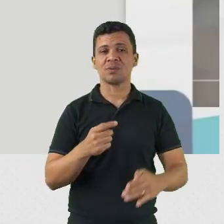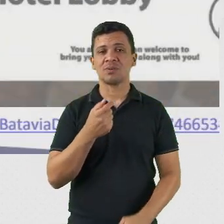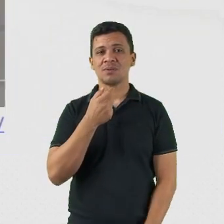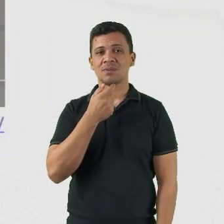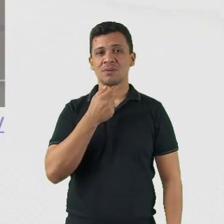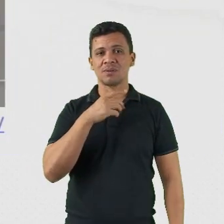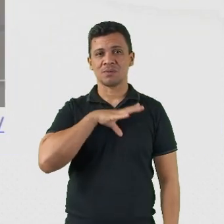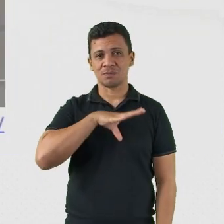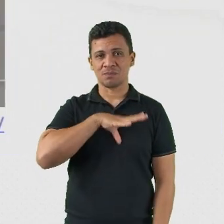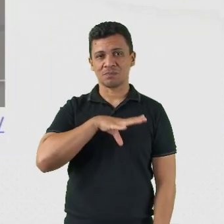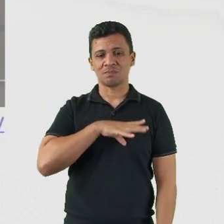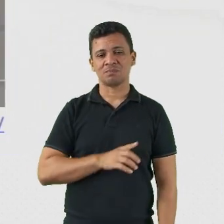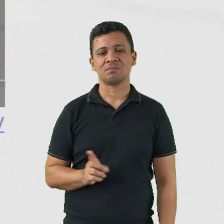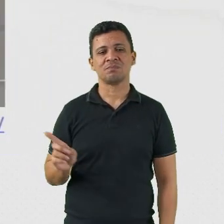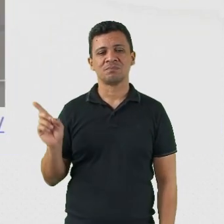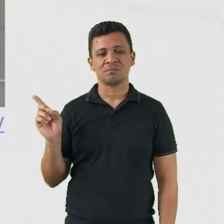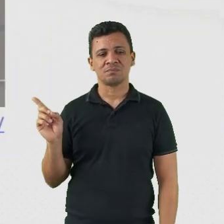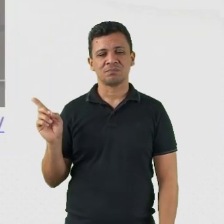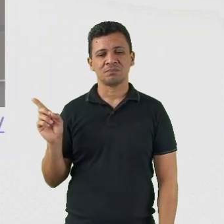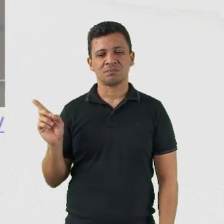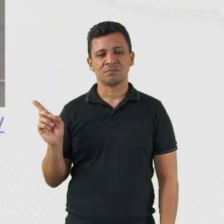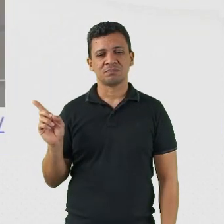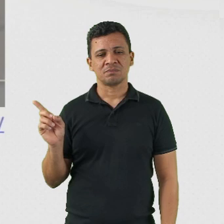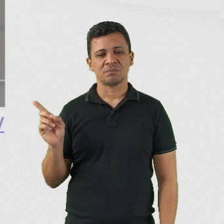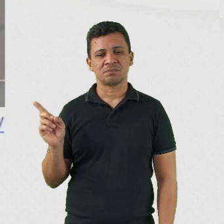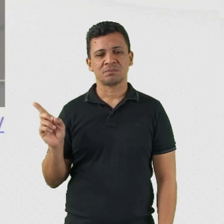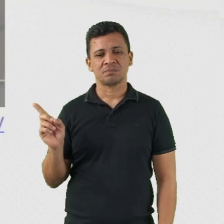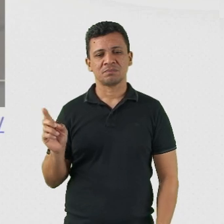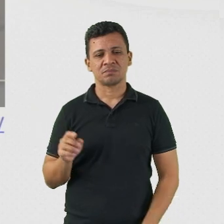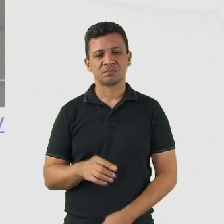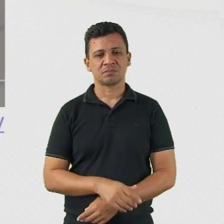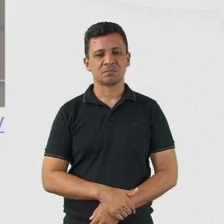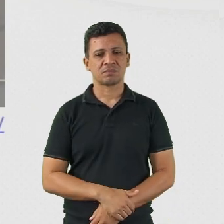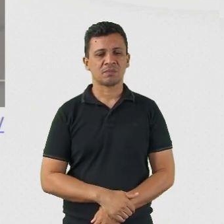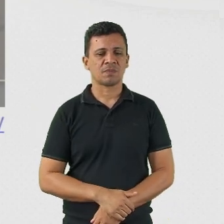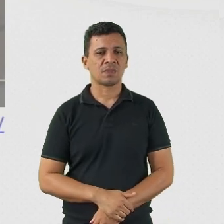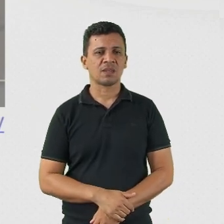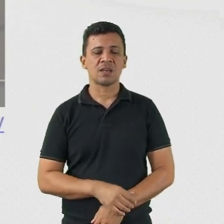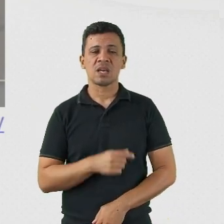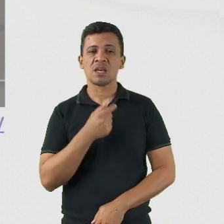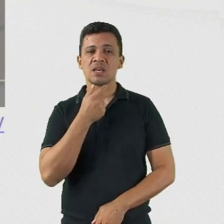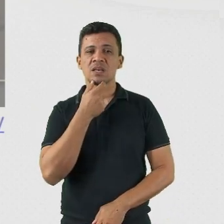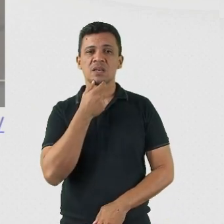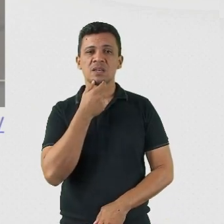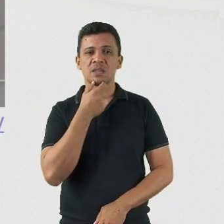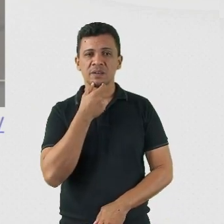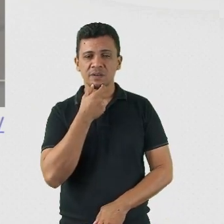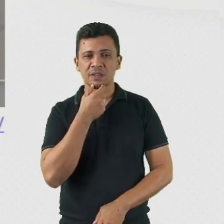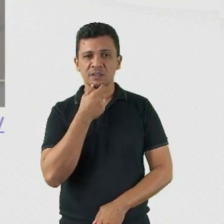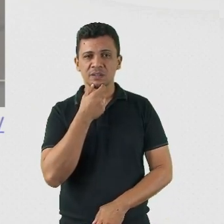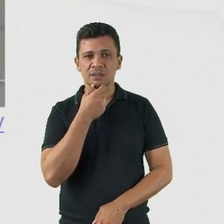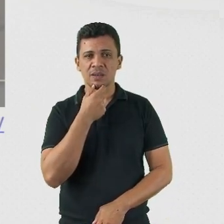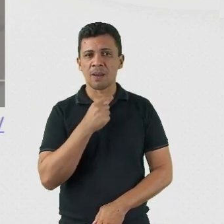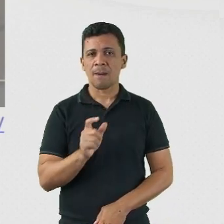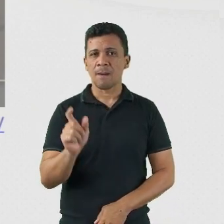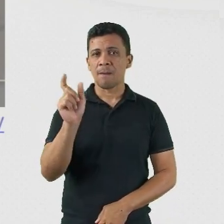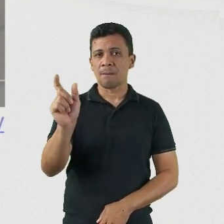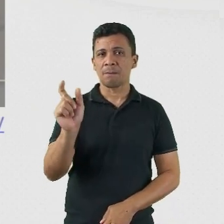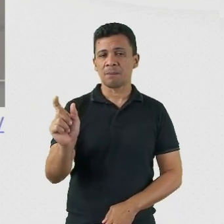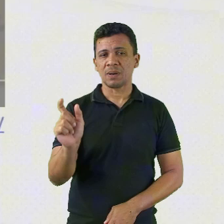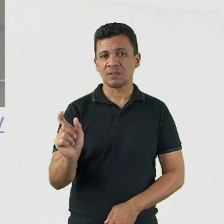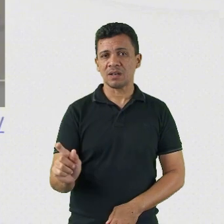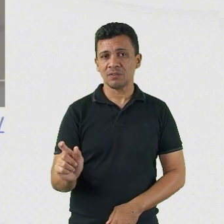língua portuguesa. Professora, por que você não falou o T? Em inglês, existem várias palavras que